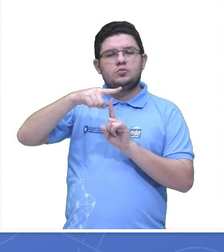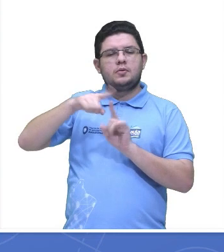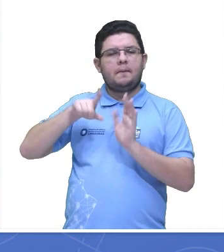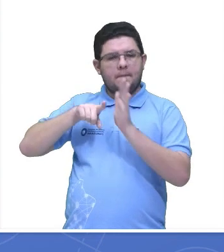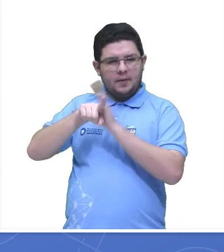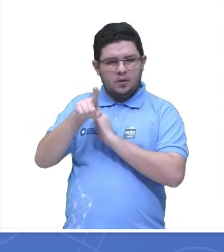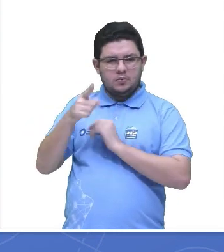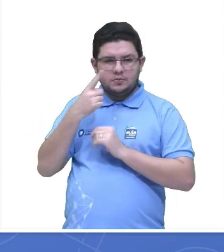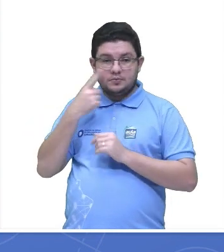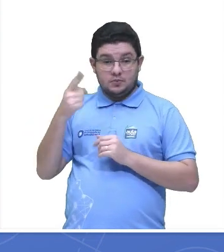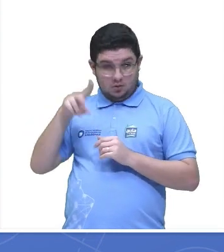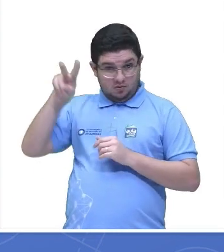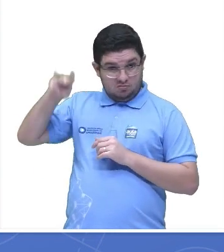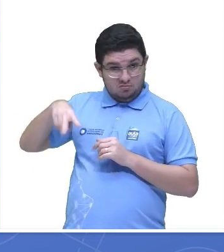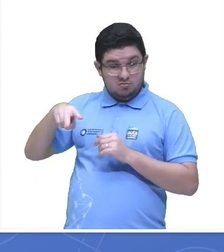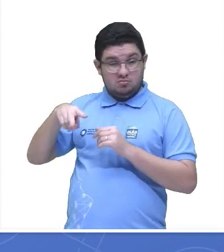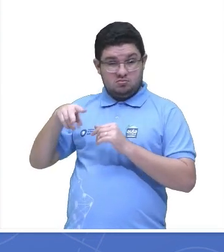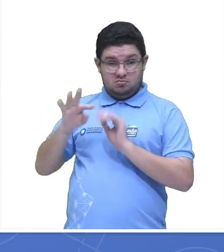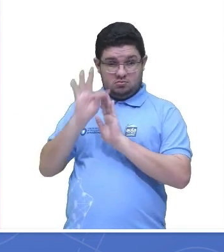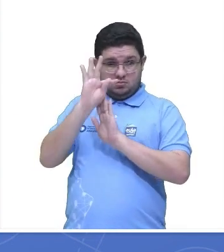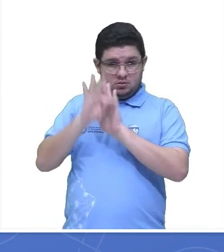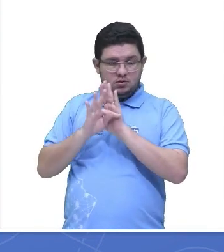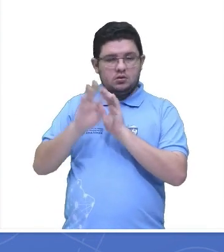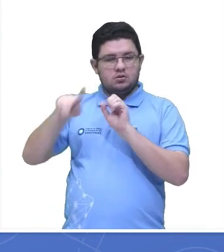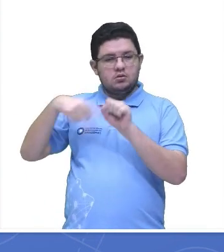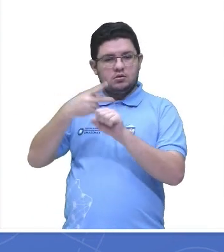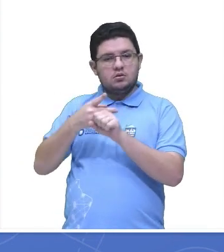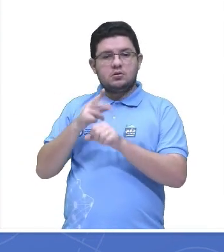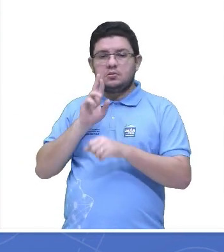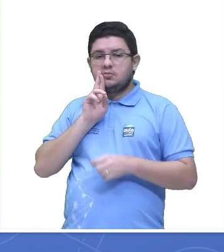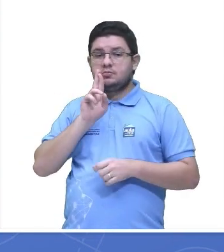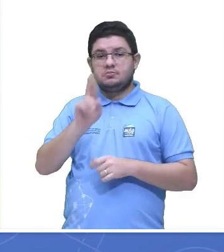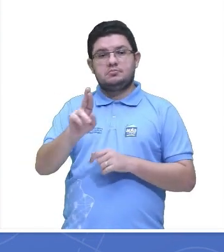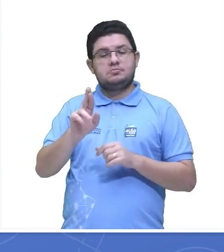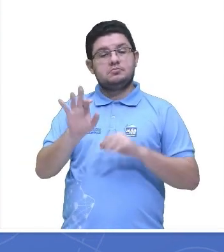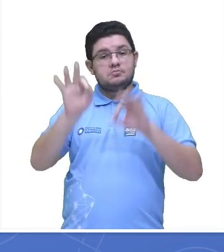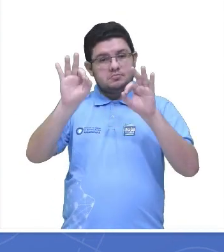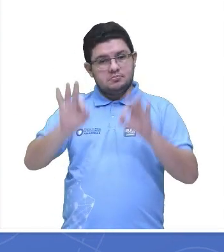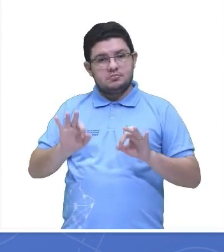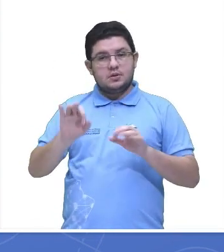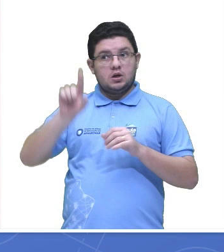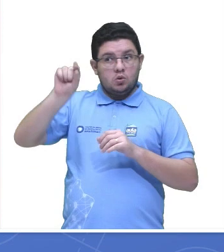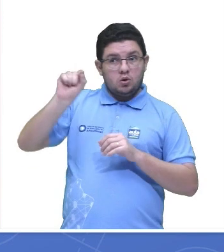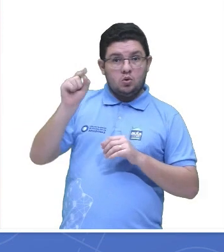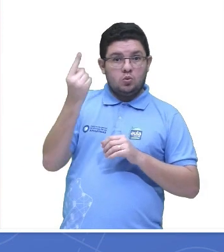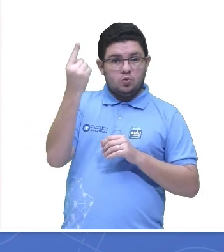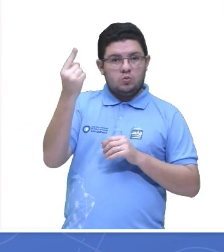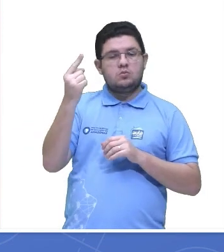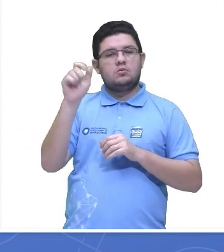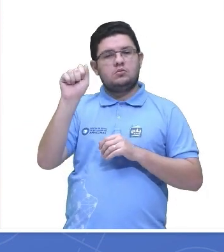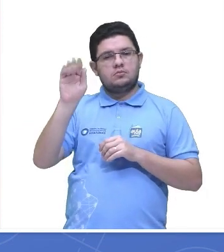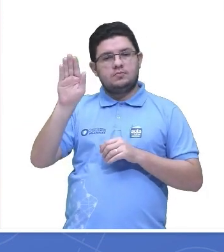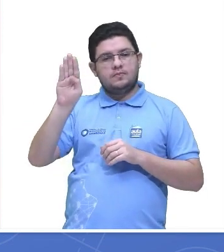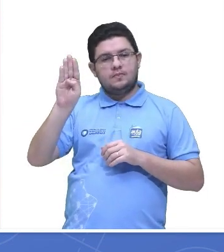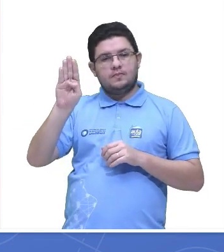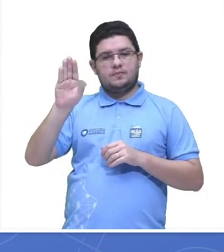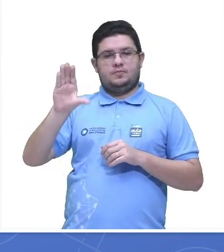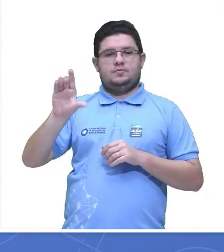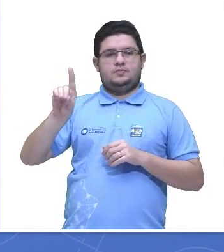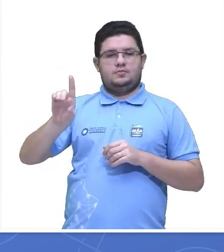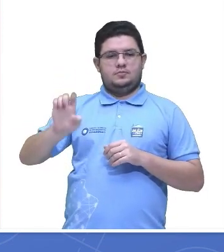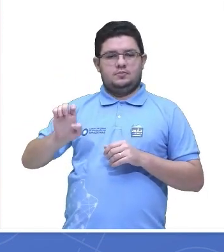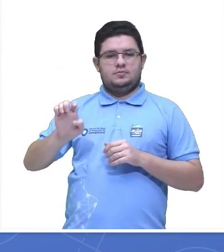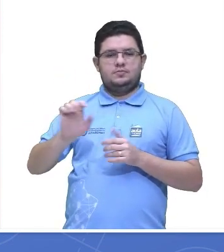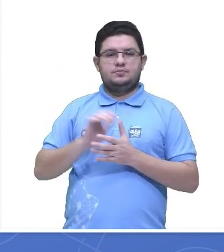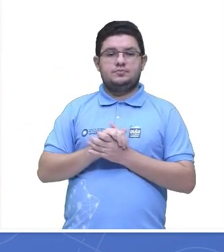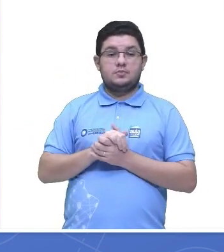vão responder aí, vão encontrar a resposta correta, né? Vão utilizar todas as estratégias de leitura aí para compreender. É um texto curto,